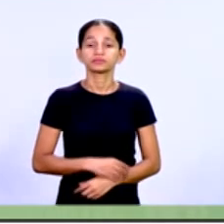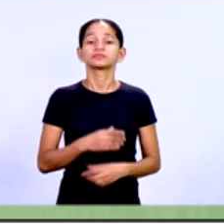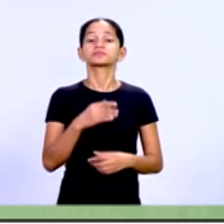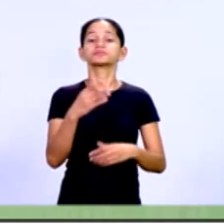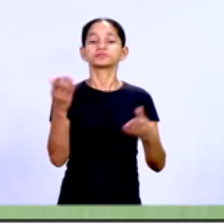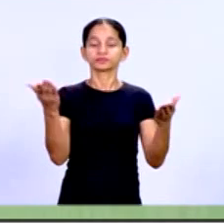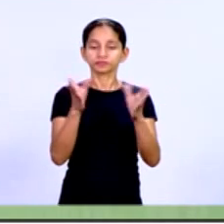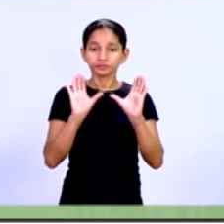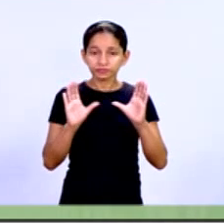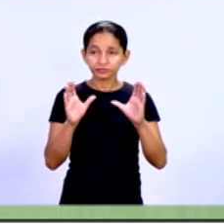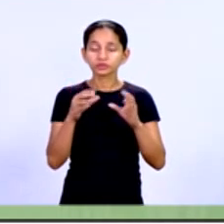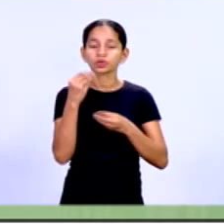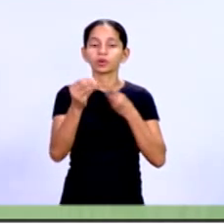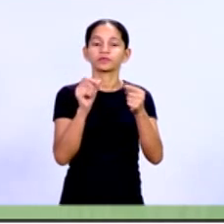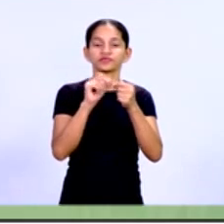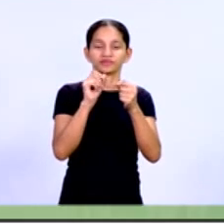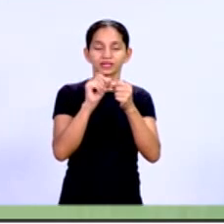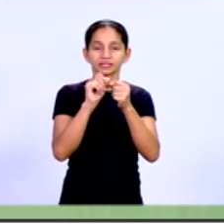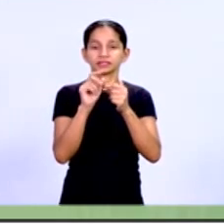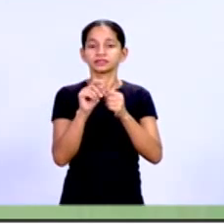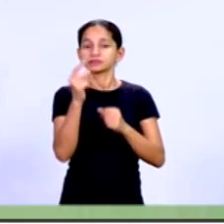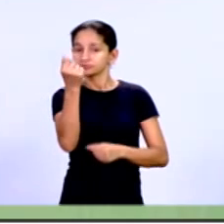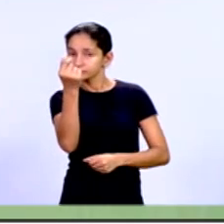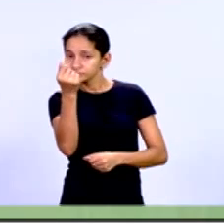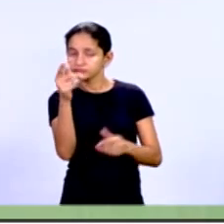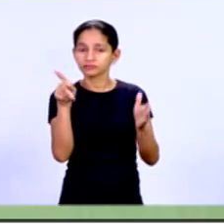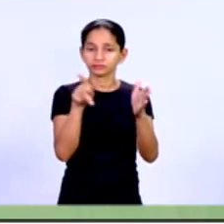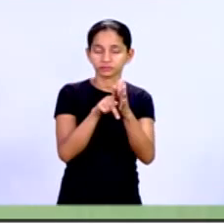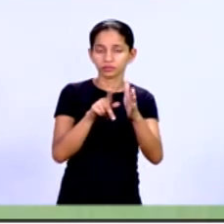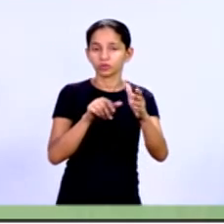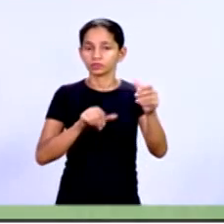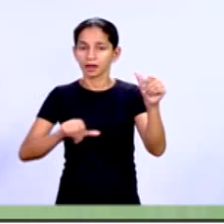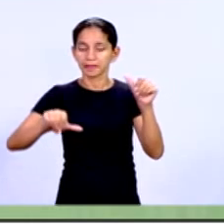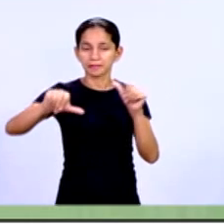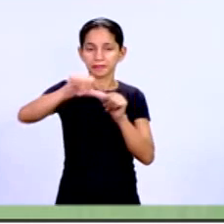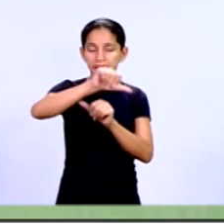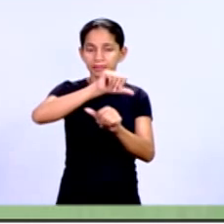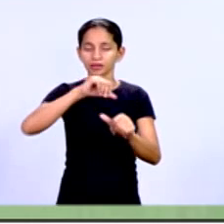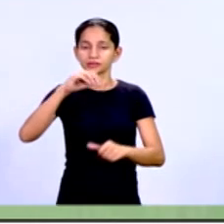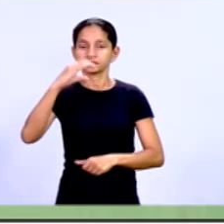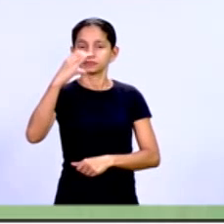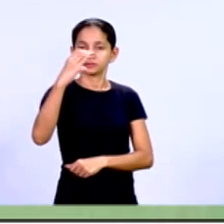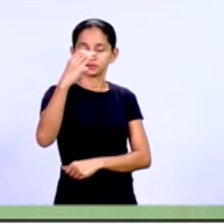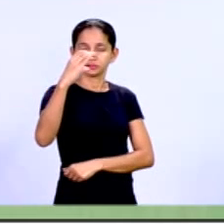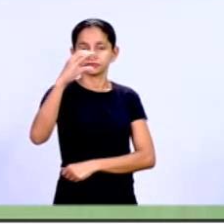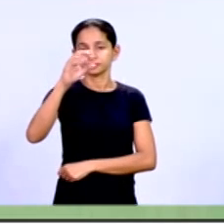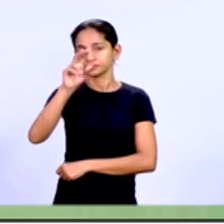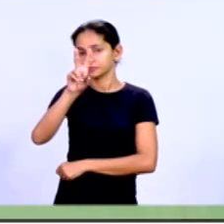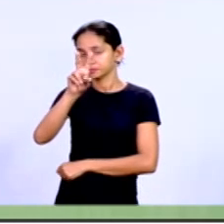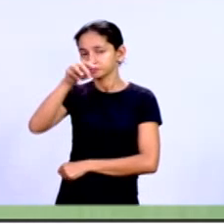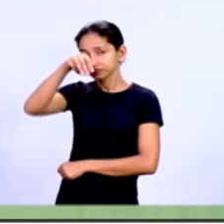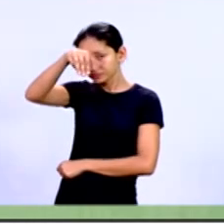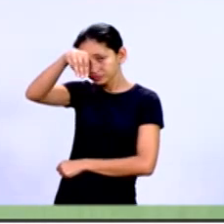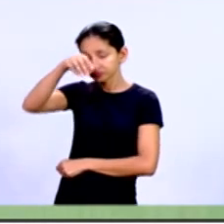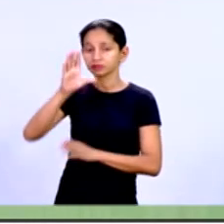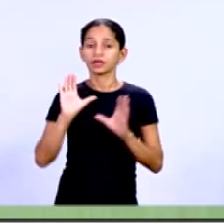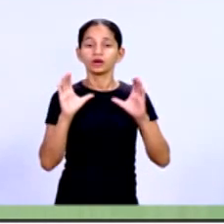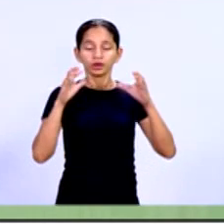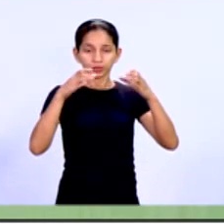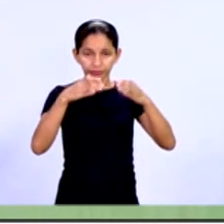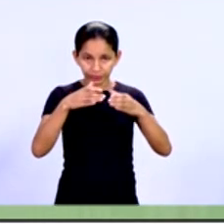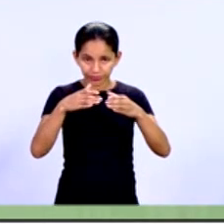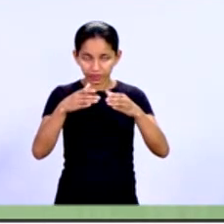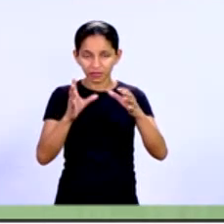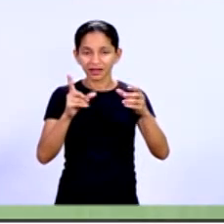Comissão de Valores Imobiliários. A Comissão de Valores Imobiliários, ou CVM, é uma autarquia vinculada ao Ministério